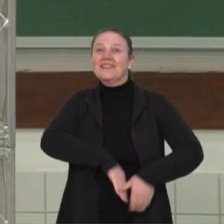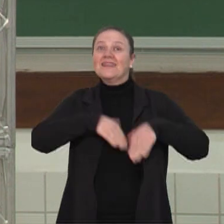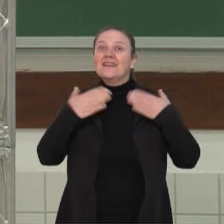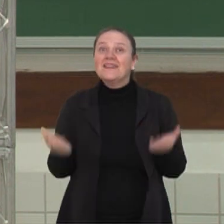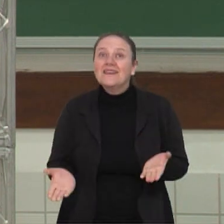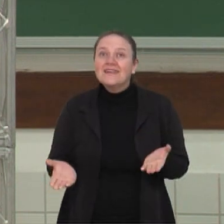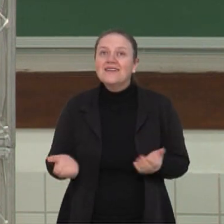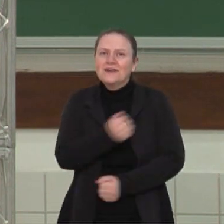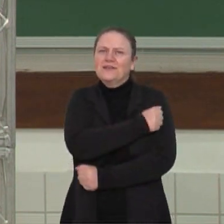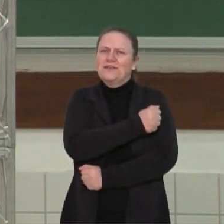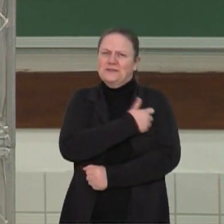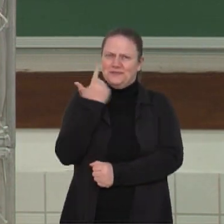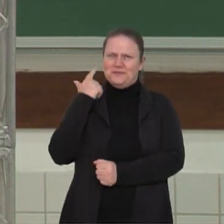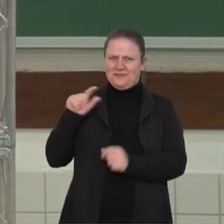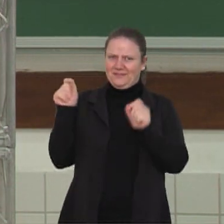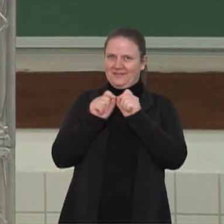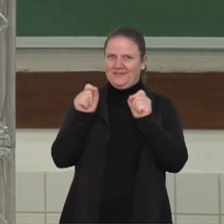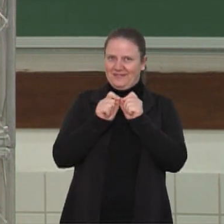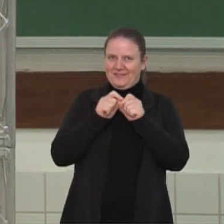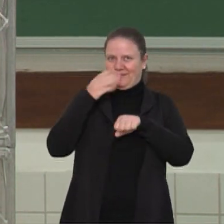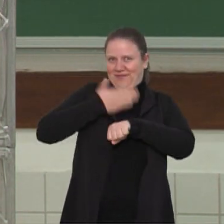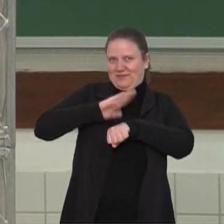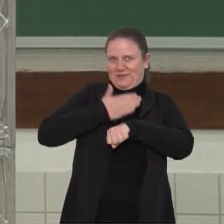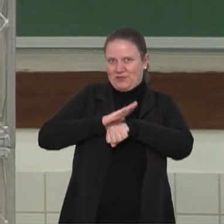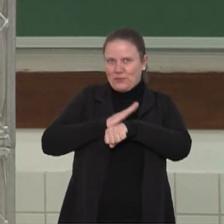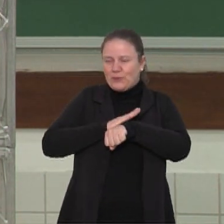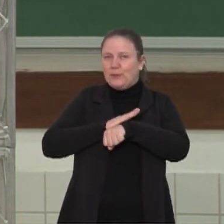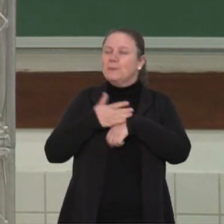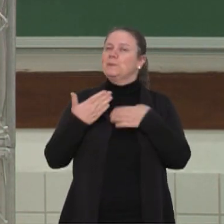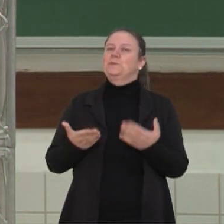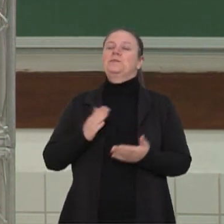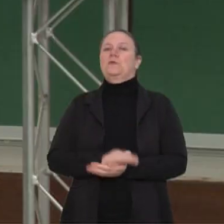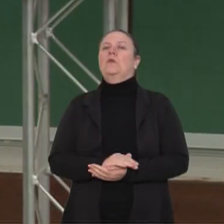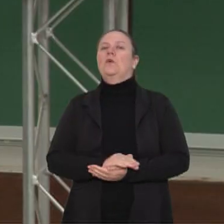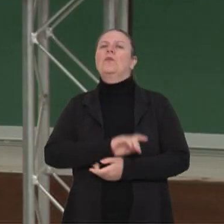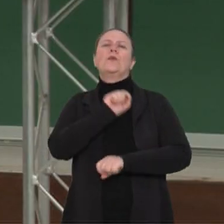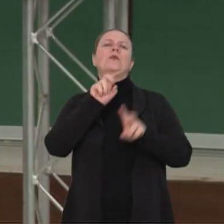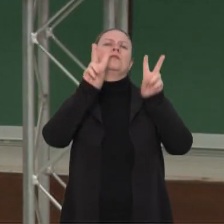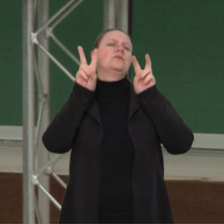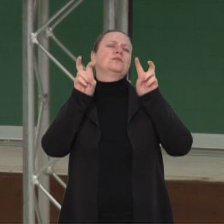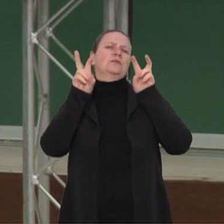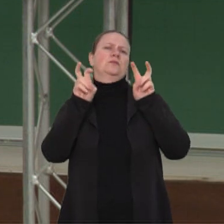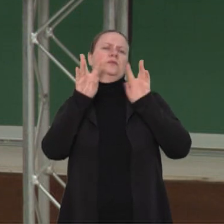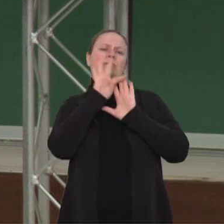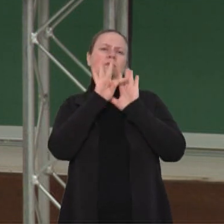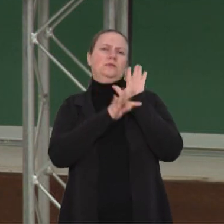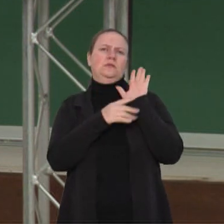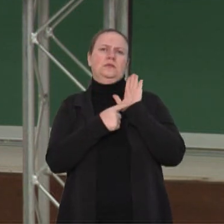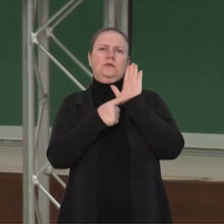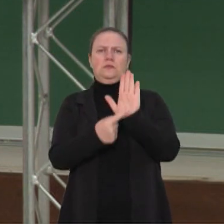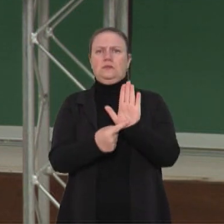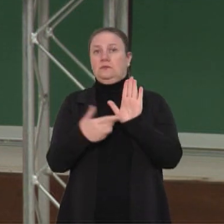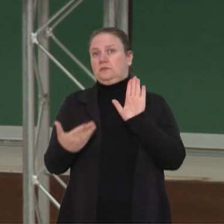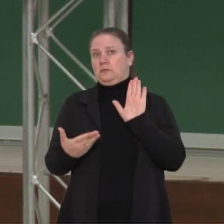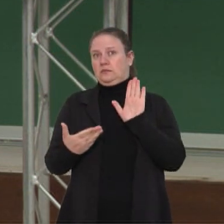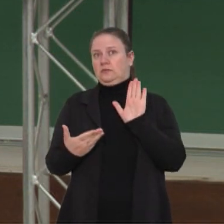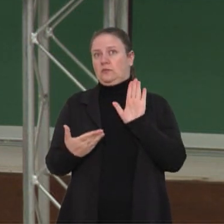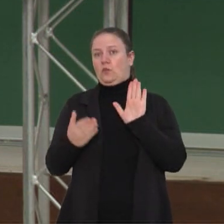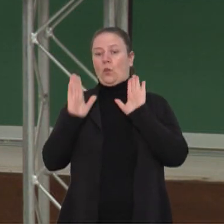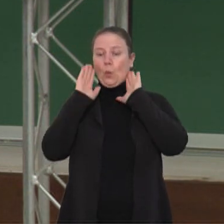E aí, pessoal, conseguiram resolver? Então, qual o assunto tratado nesse texto? Quem é o